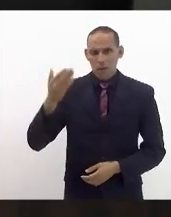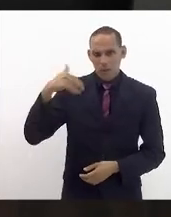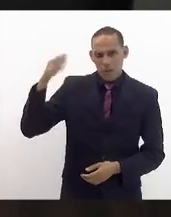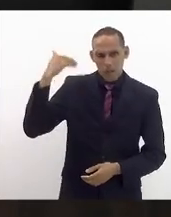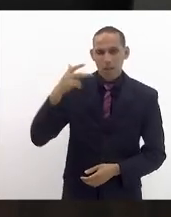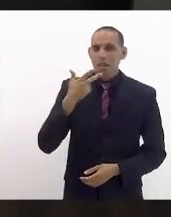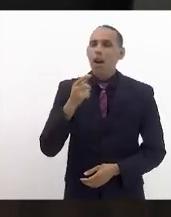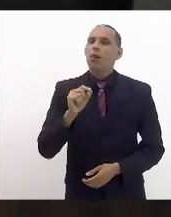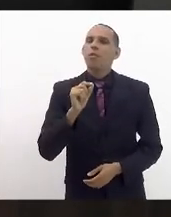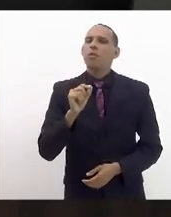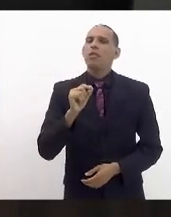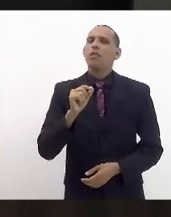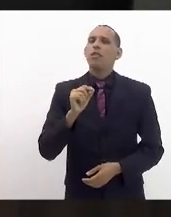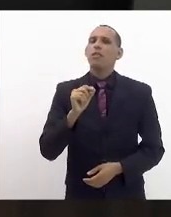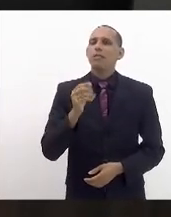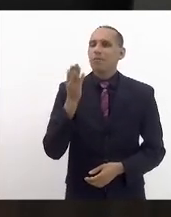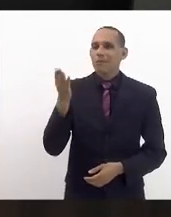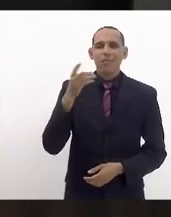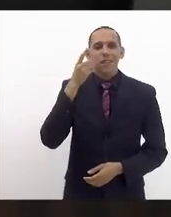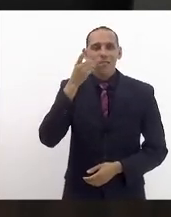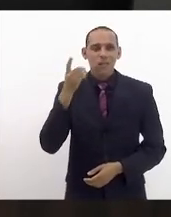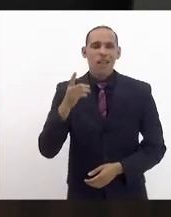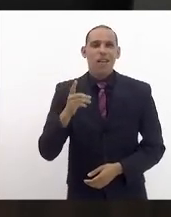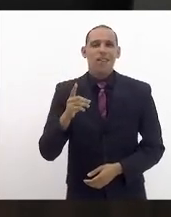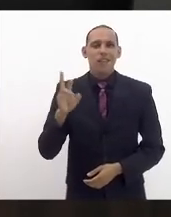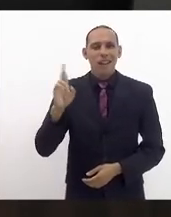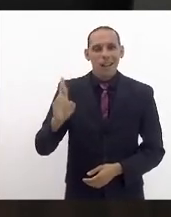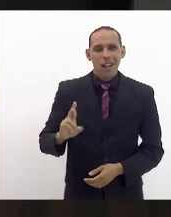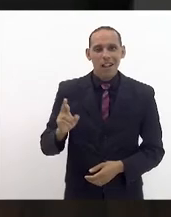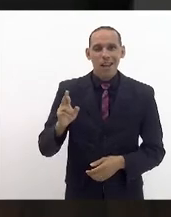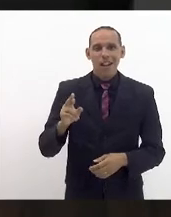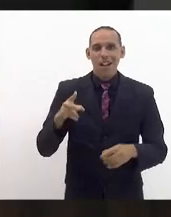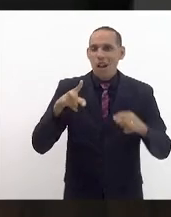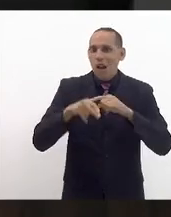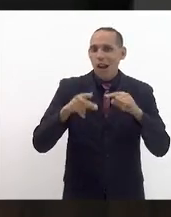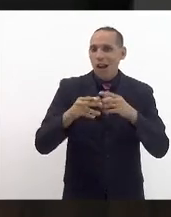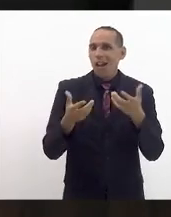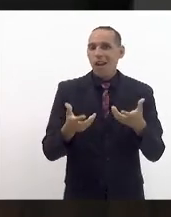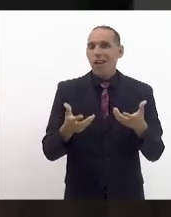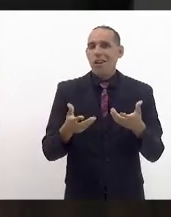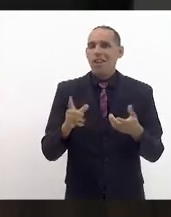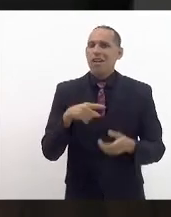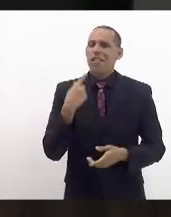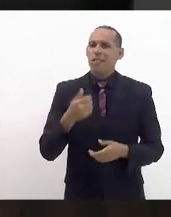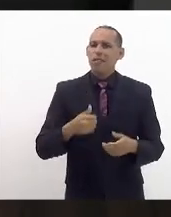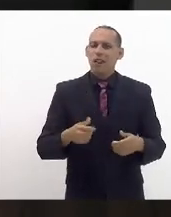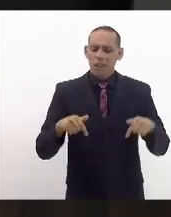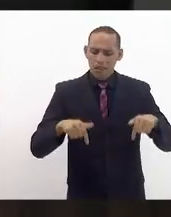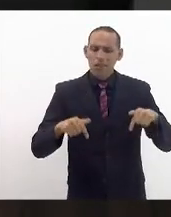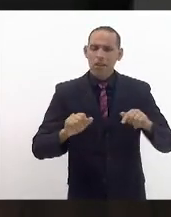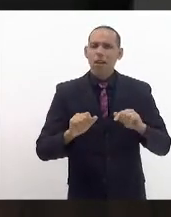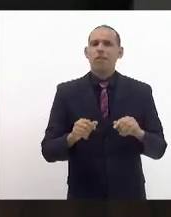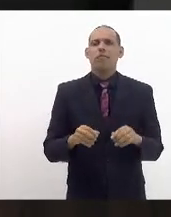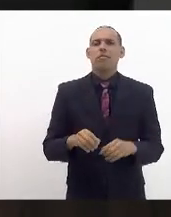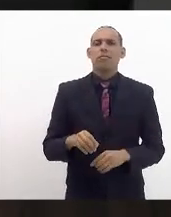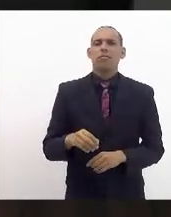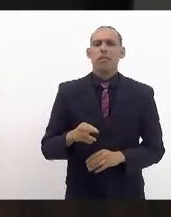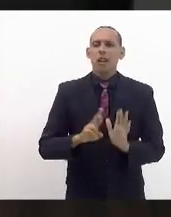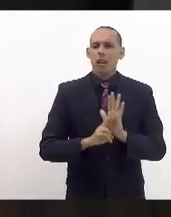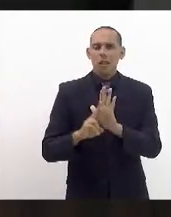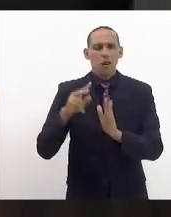dizia que ia caçar o mandato da deputada. Nós tivemos aqui altivez, em nome do parlamento,